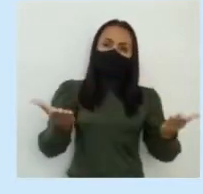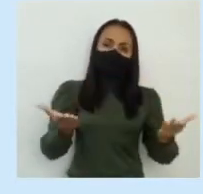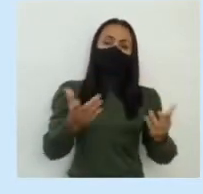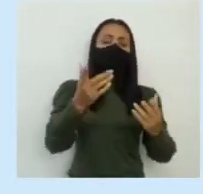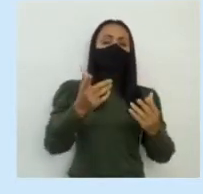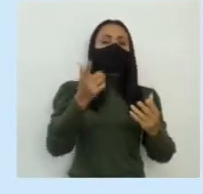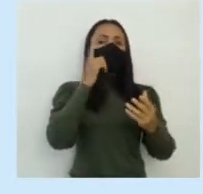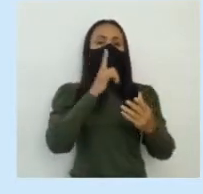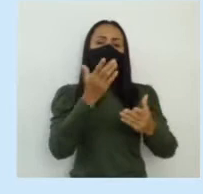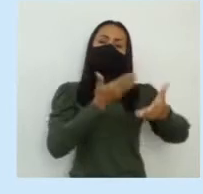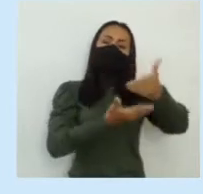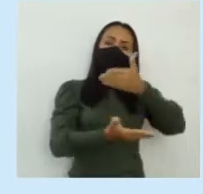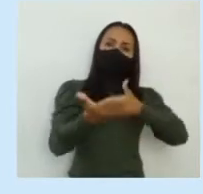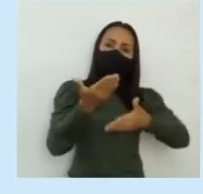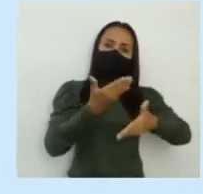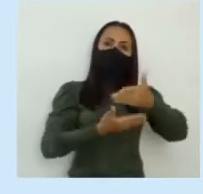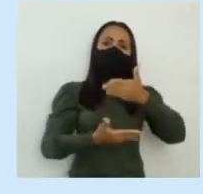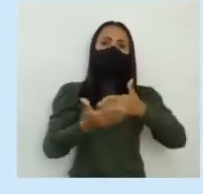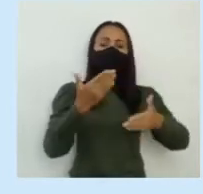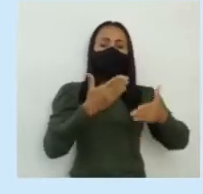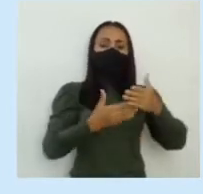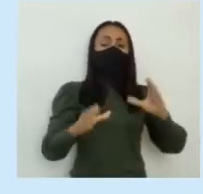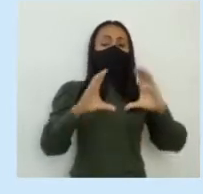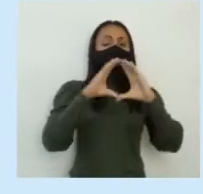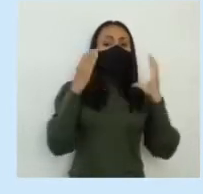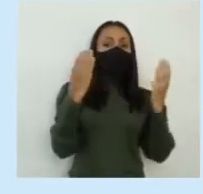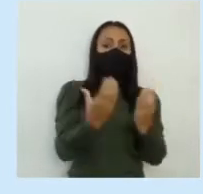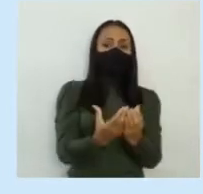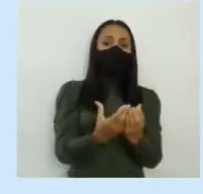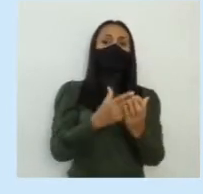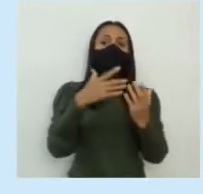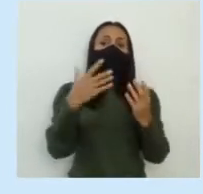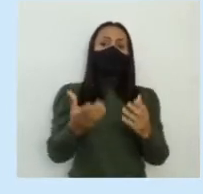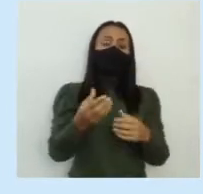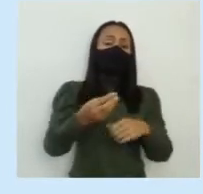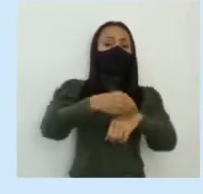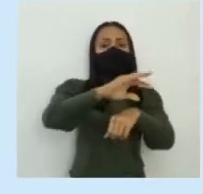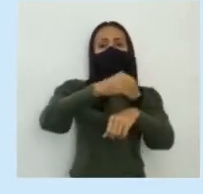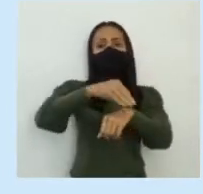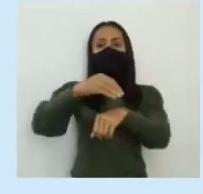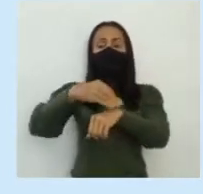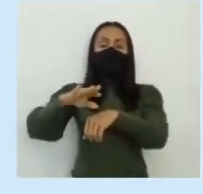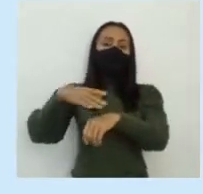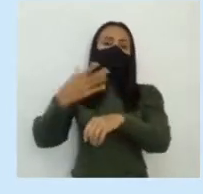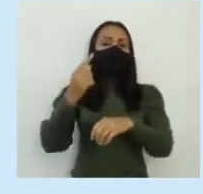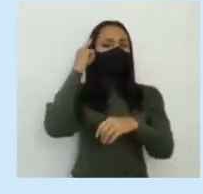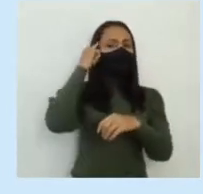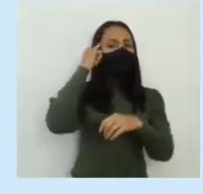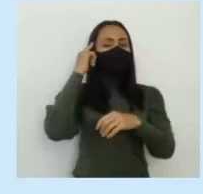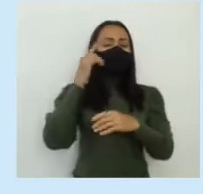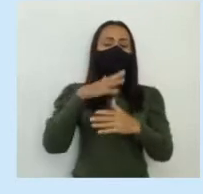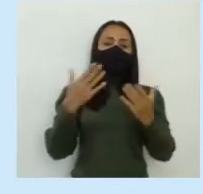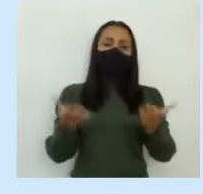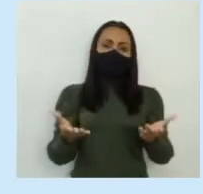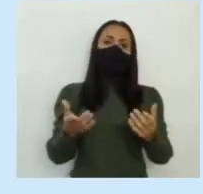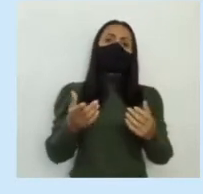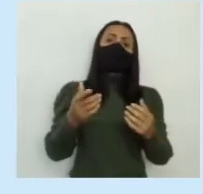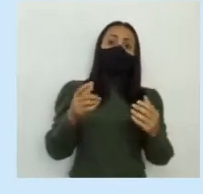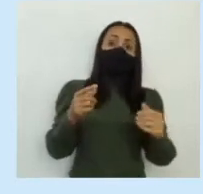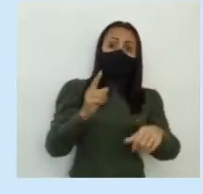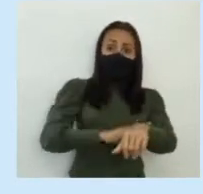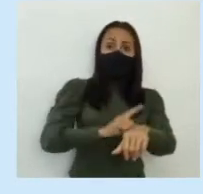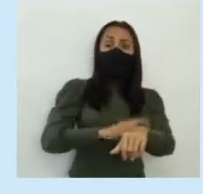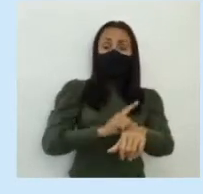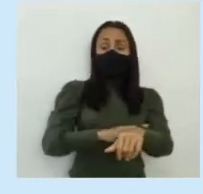conseguindo interagir nos fóruns, nas mensagens, mandando, tirando dúvidas e qualquer coisa ainda dá tempo, fica